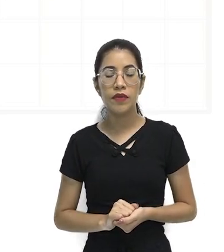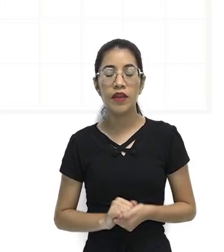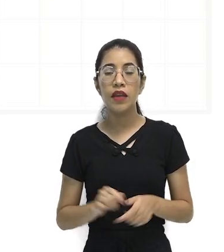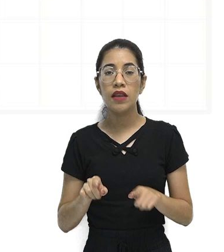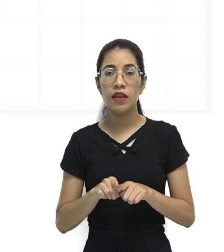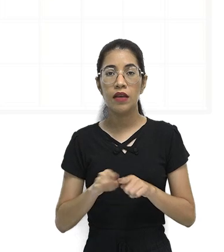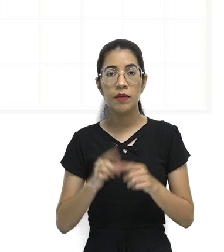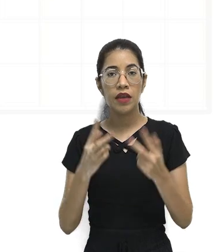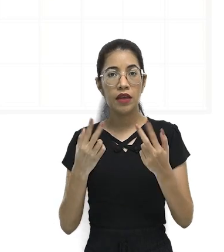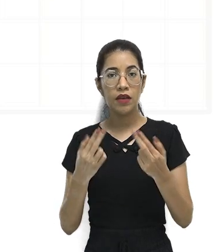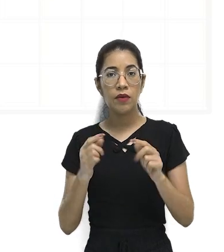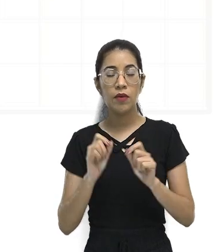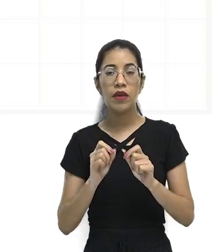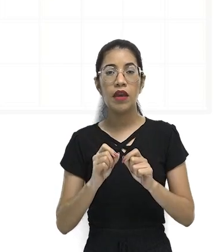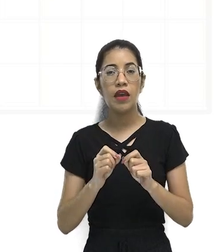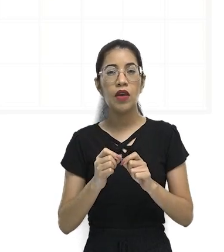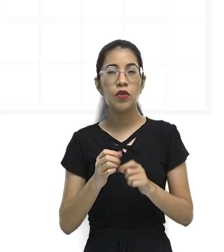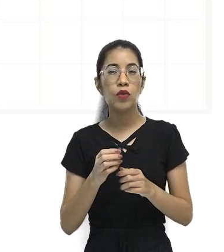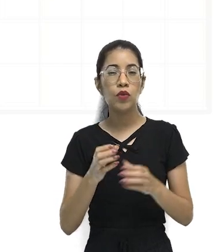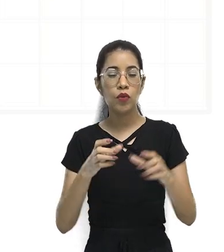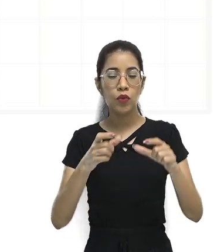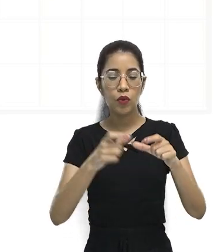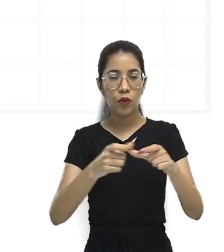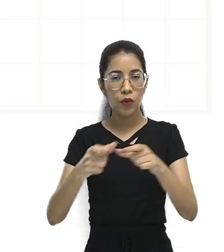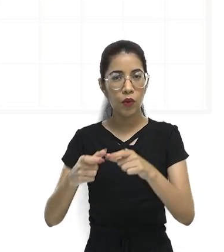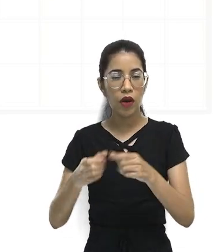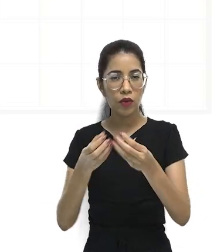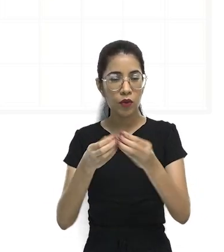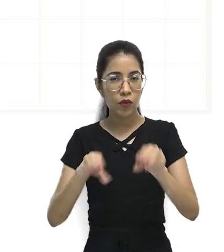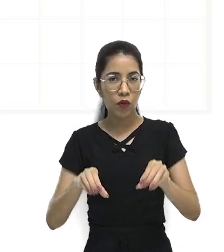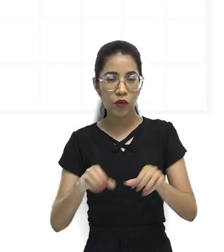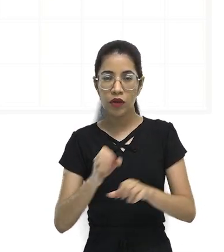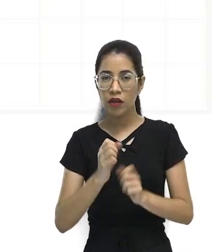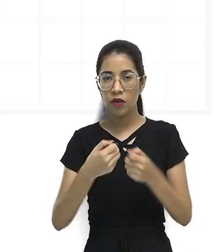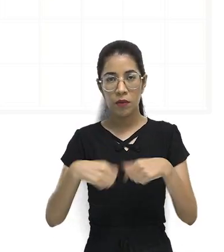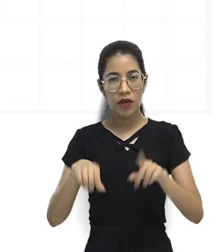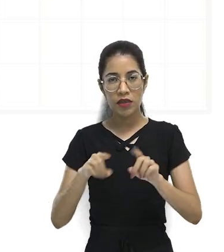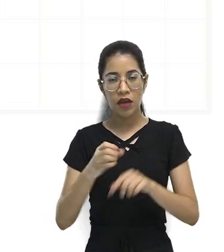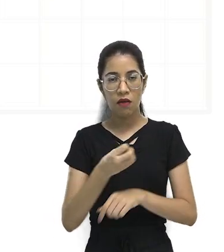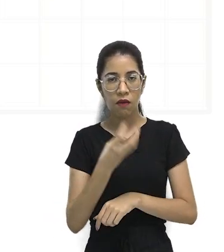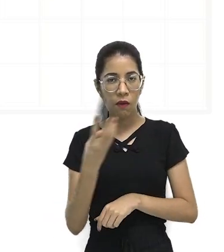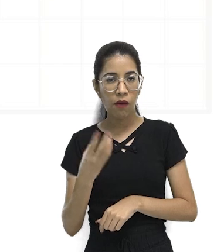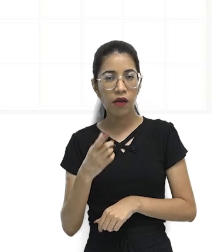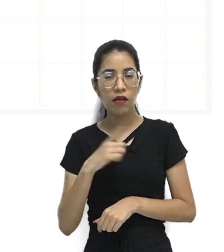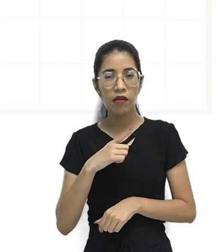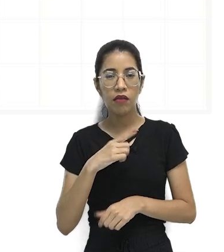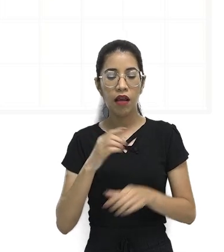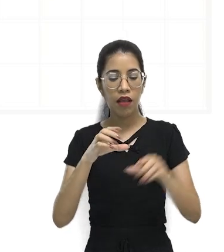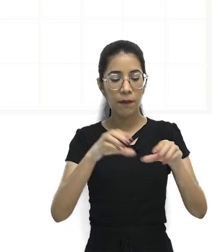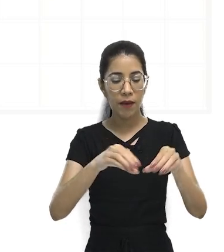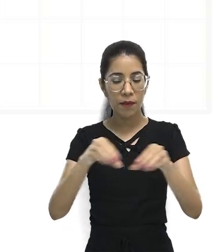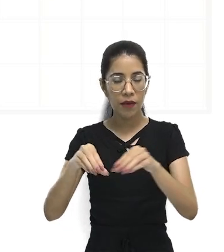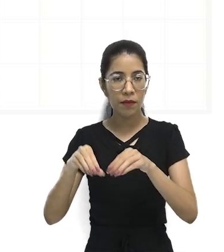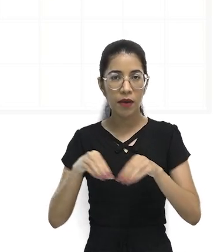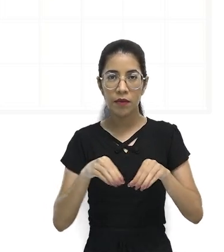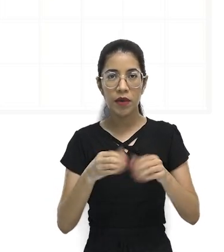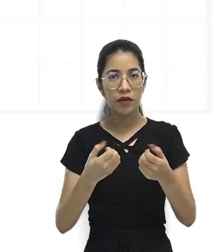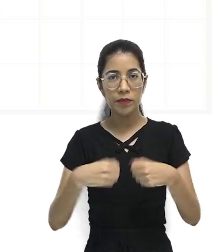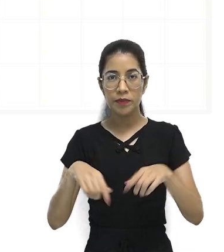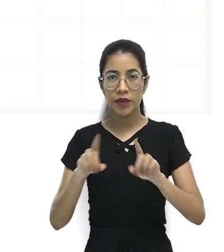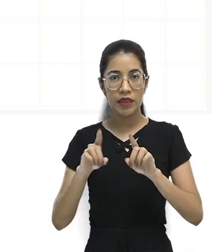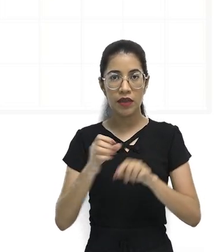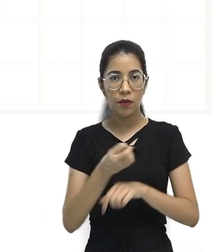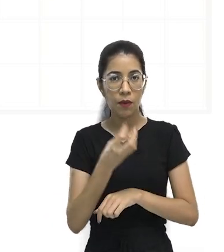mesma história da cartela de ovos. Você não precisa contar de um por um para saber quantos ovos tem na cartela. O que